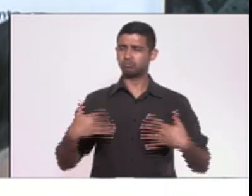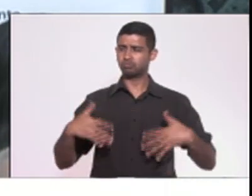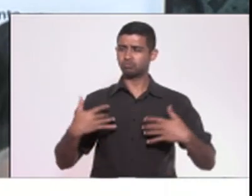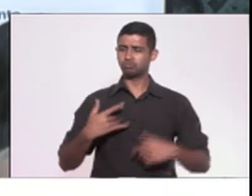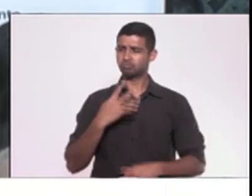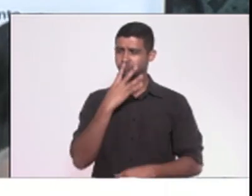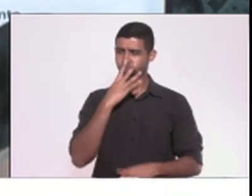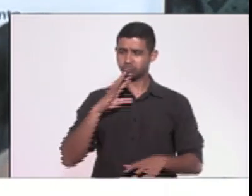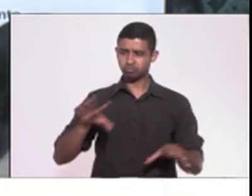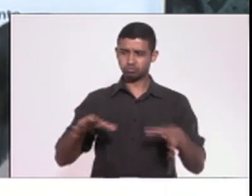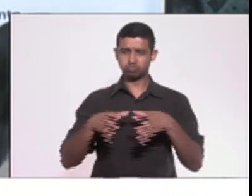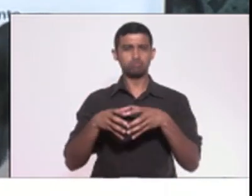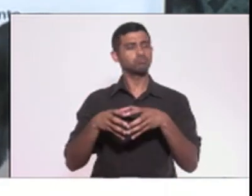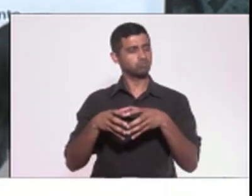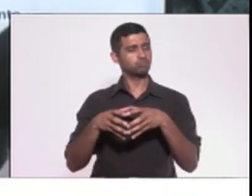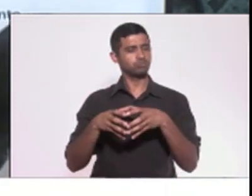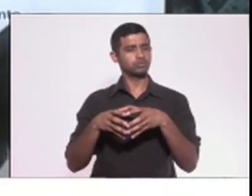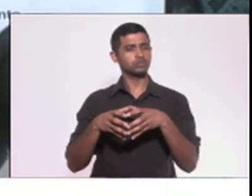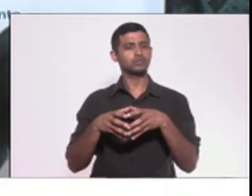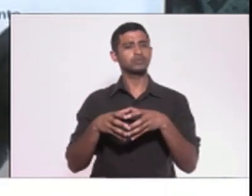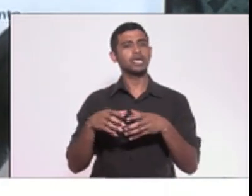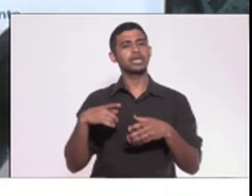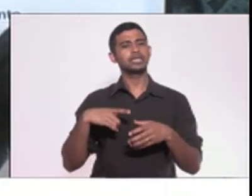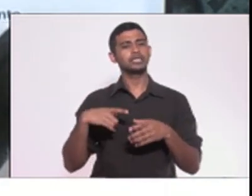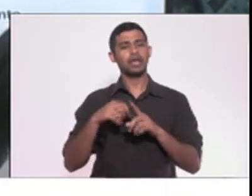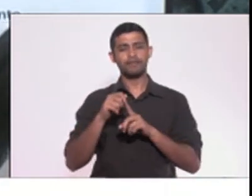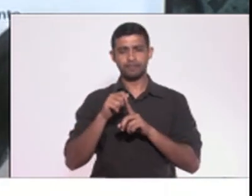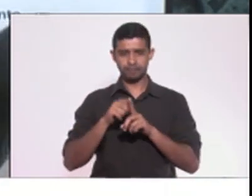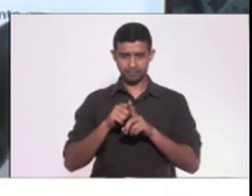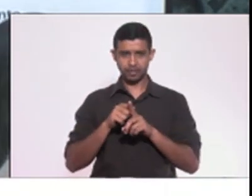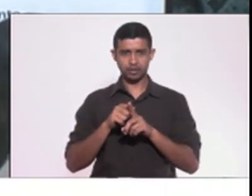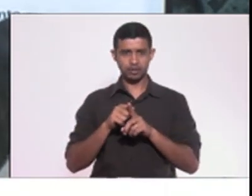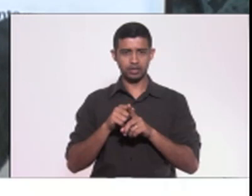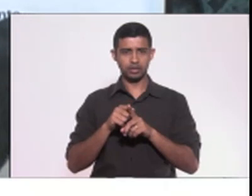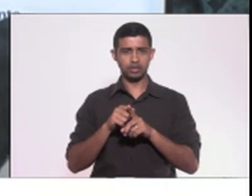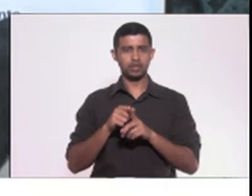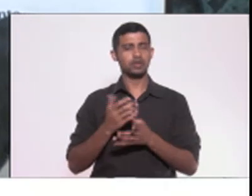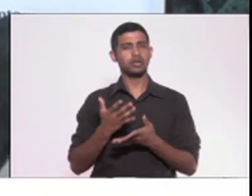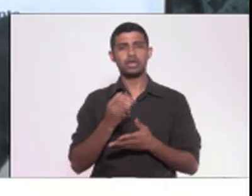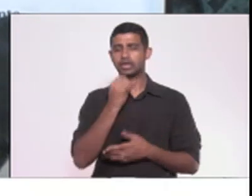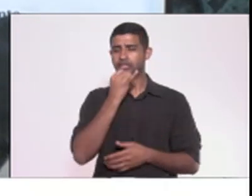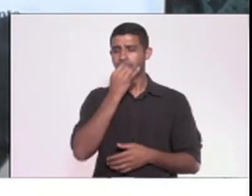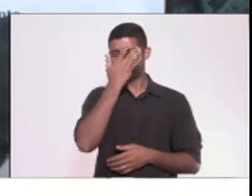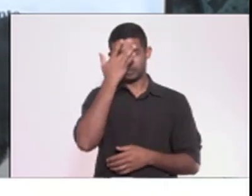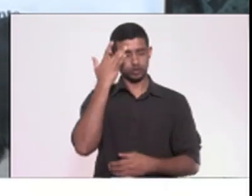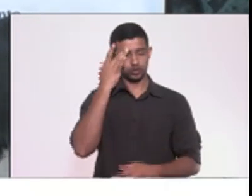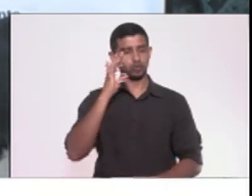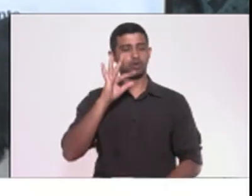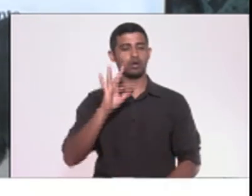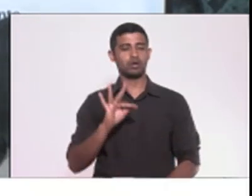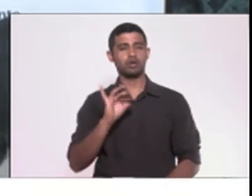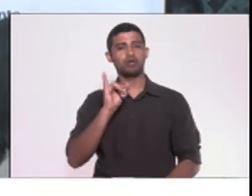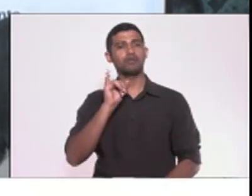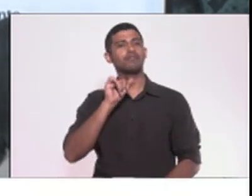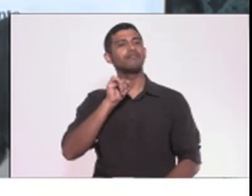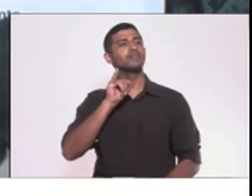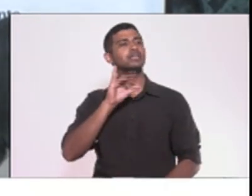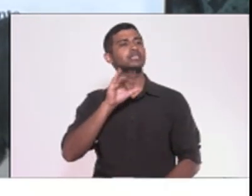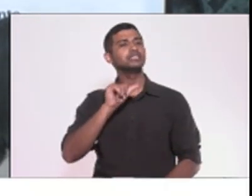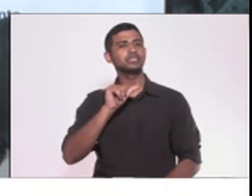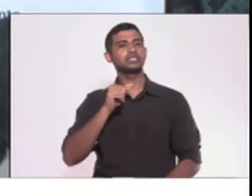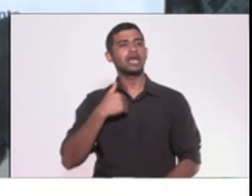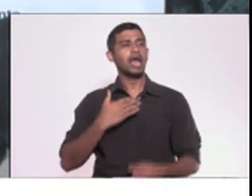por exemplo, MEIs, né, e pessoas físicas, por exemplo, ambulantes, que nunca tinham entrado